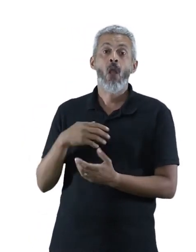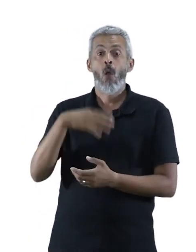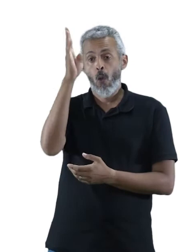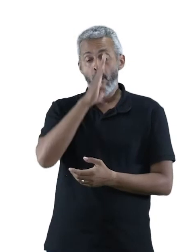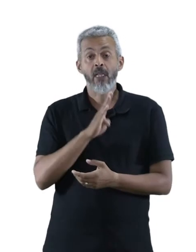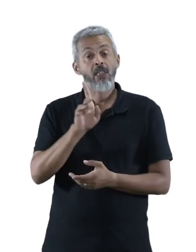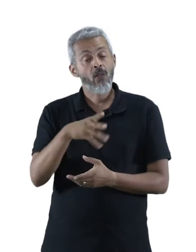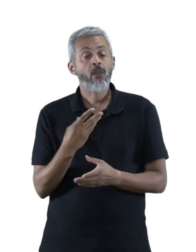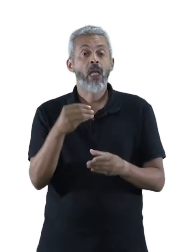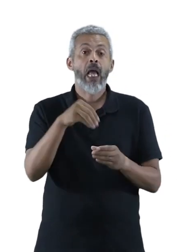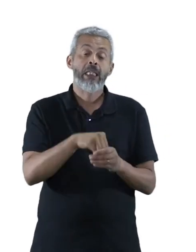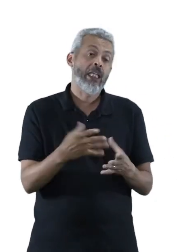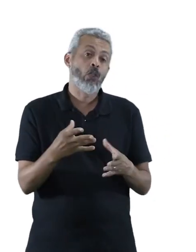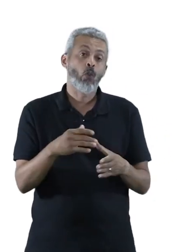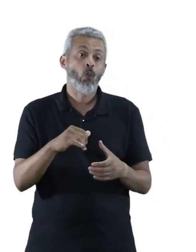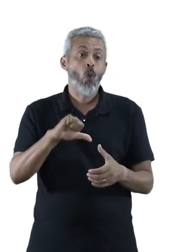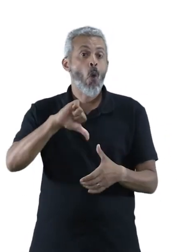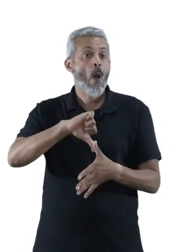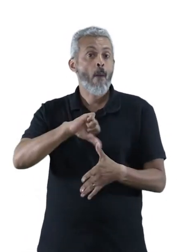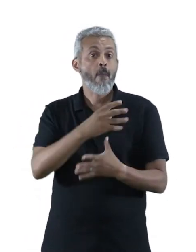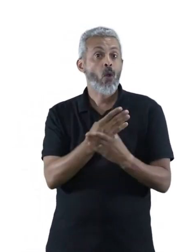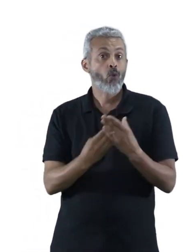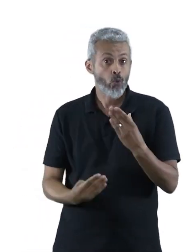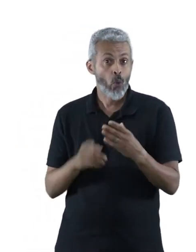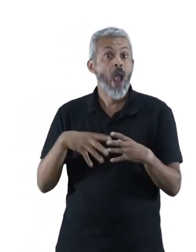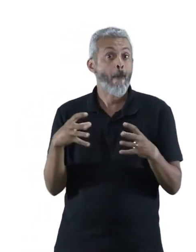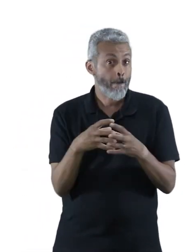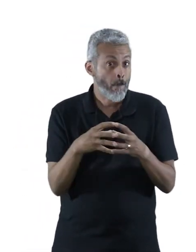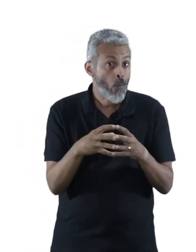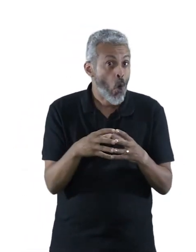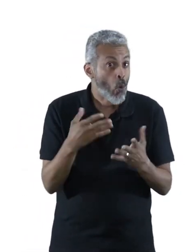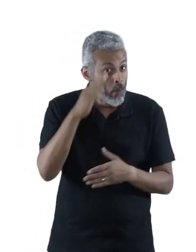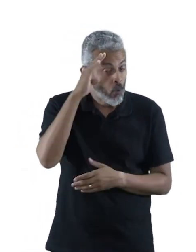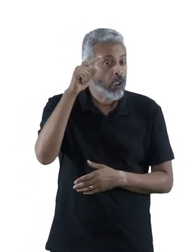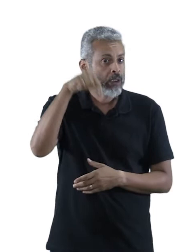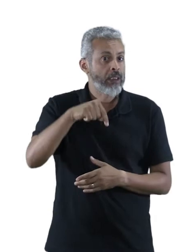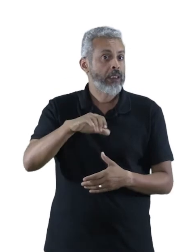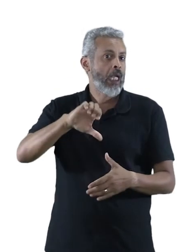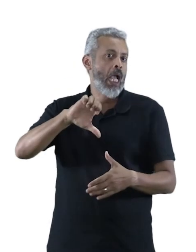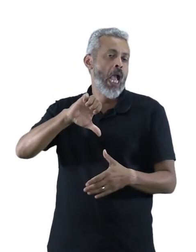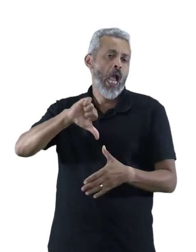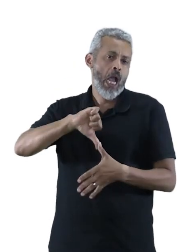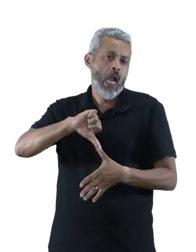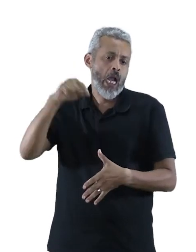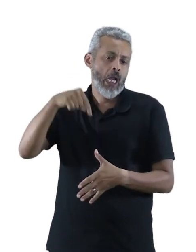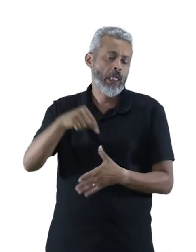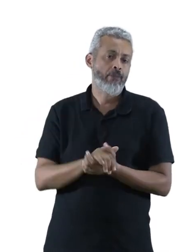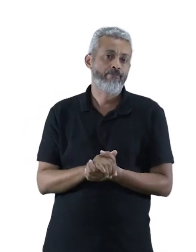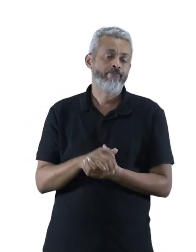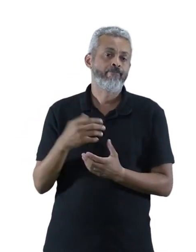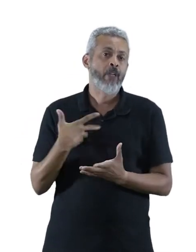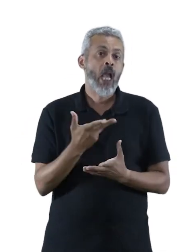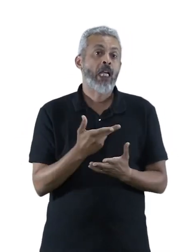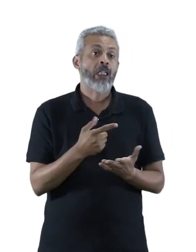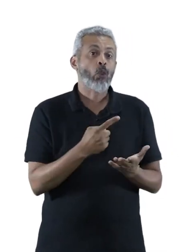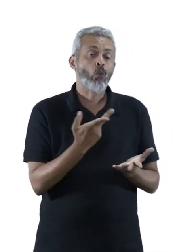parte do Mercosul. O Mercosul é um bloco econômico importante, sim, aqui na América do Sul, mas, infelizmente, os seus